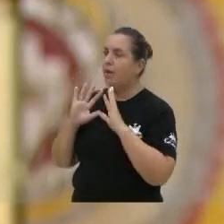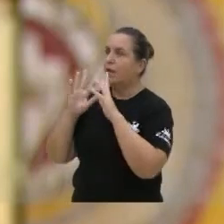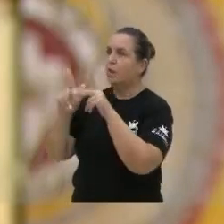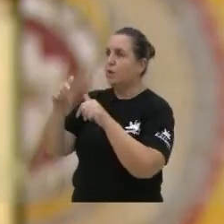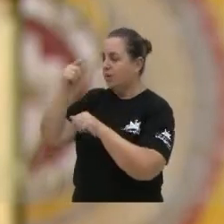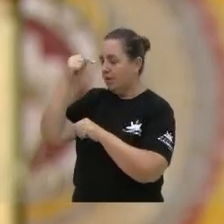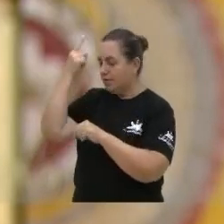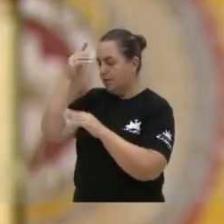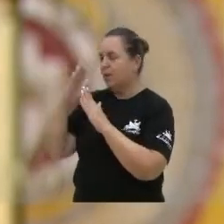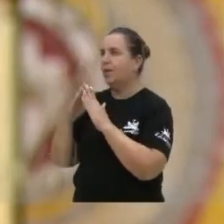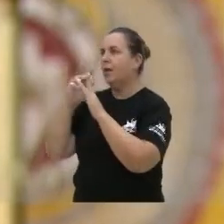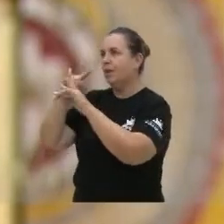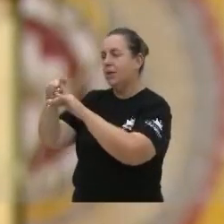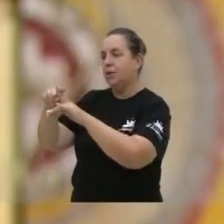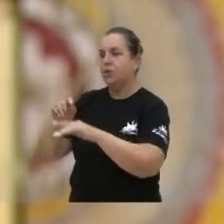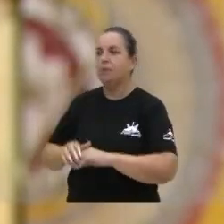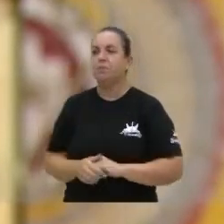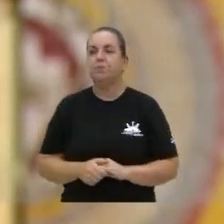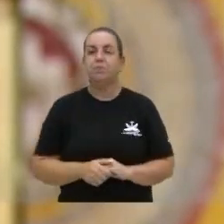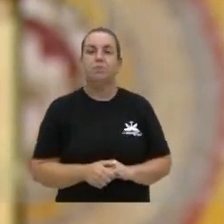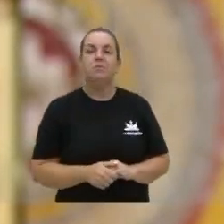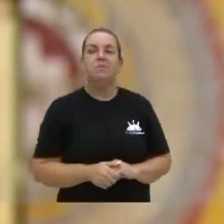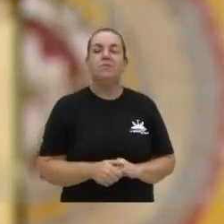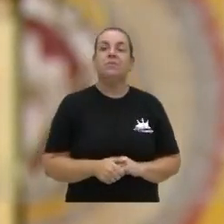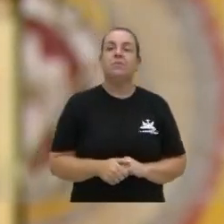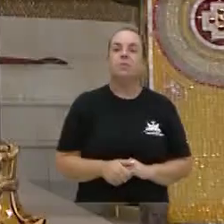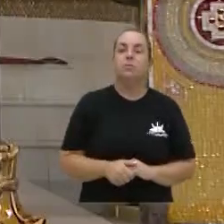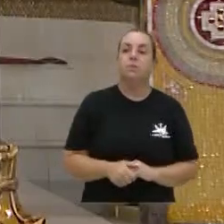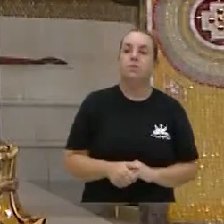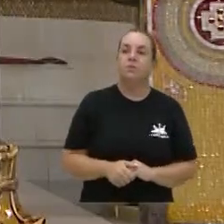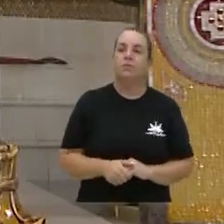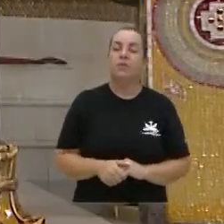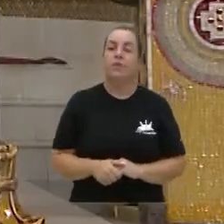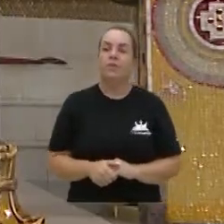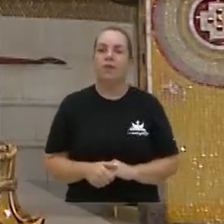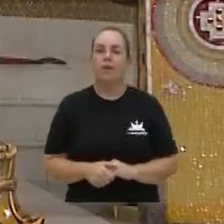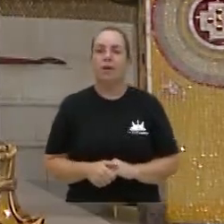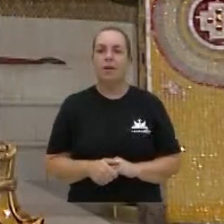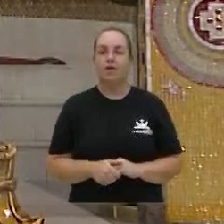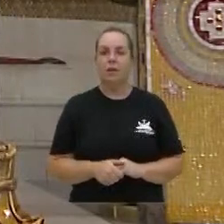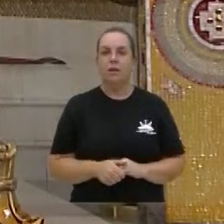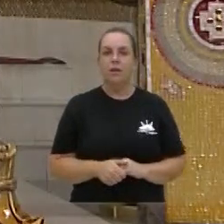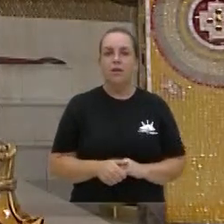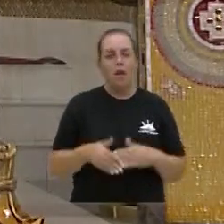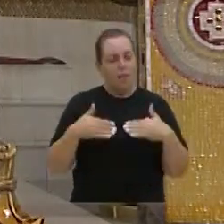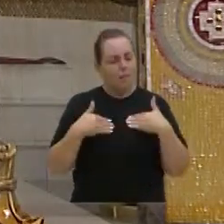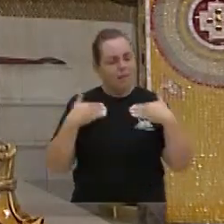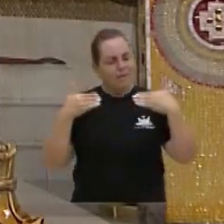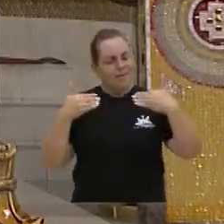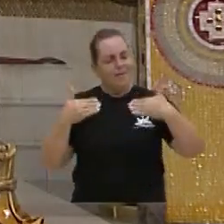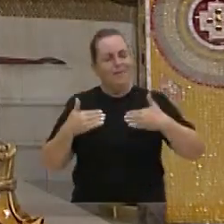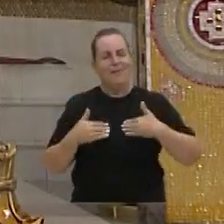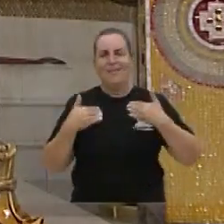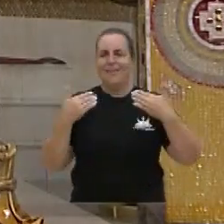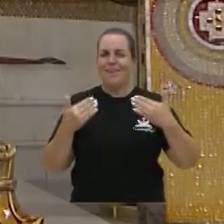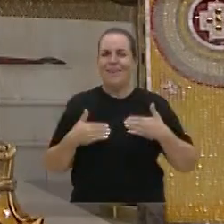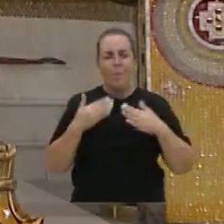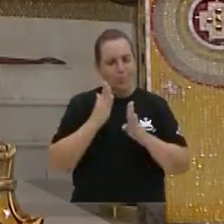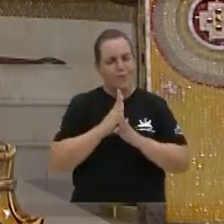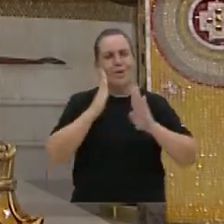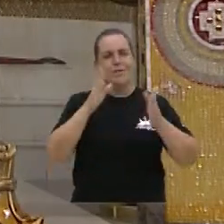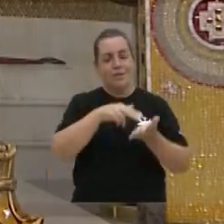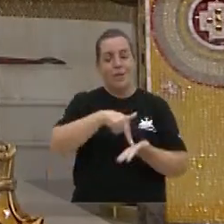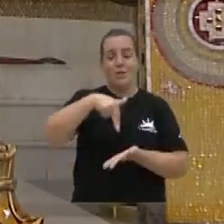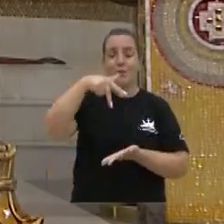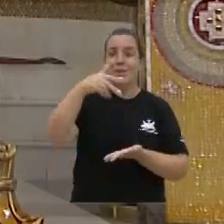nome, para o nosso bem e de toda a Santa Igreja. Transbordando de alegria pascal, nós